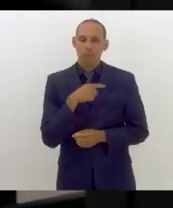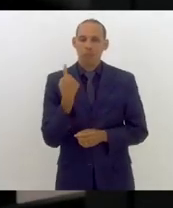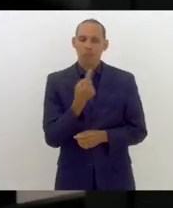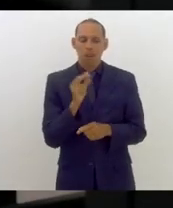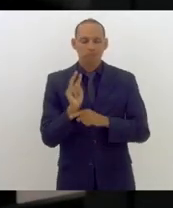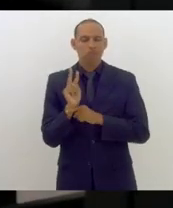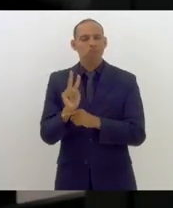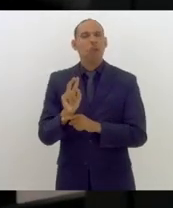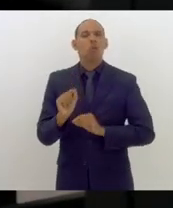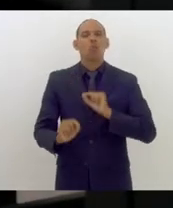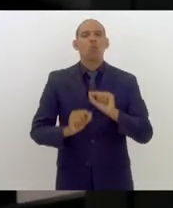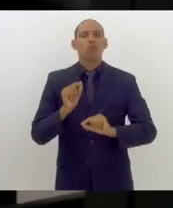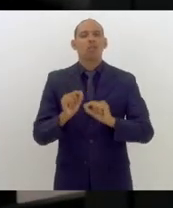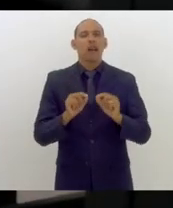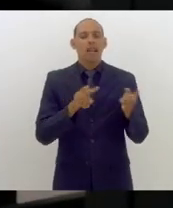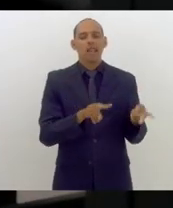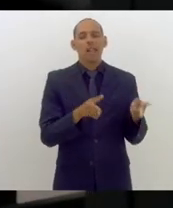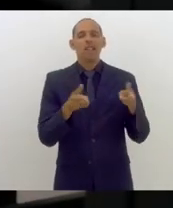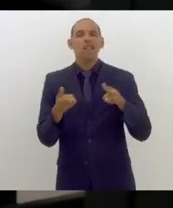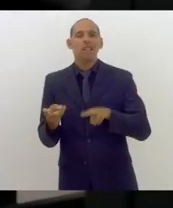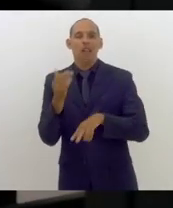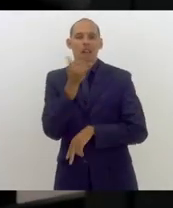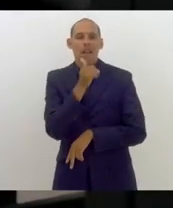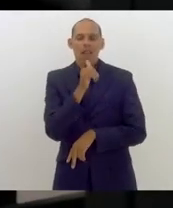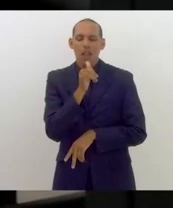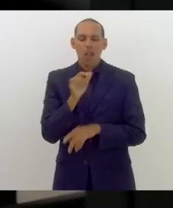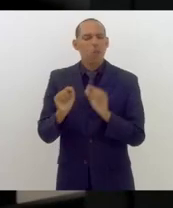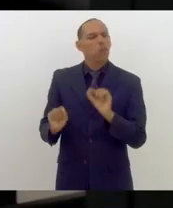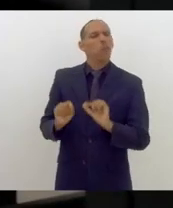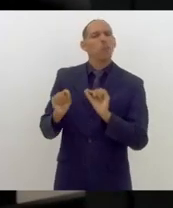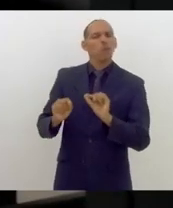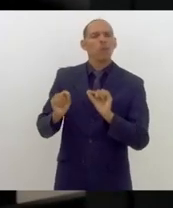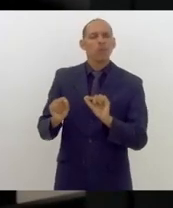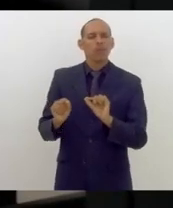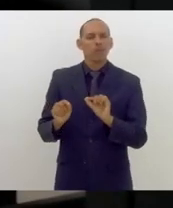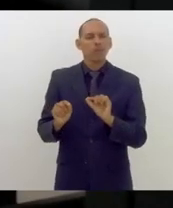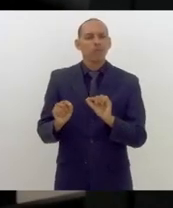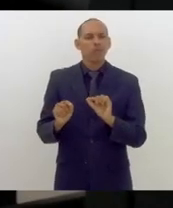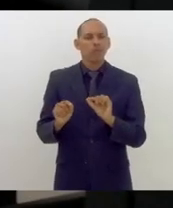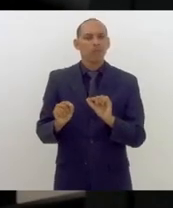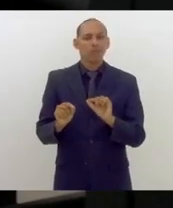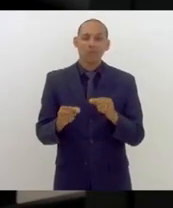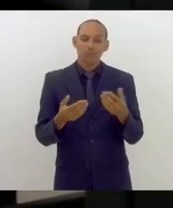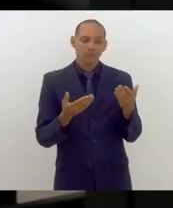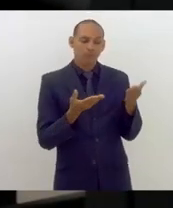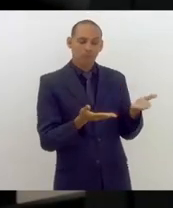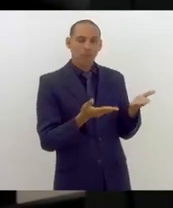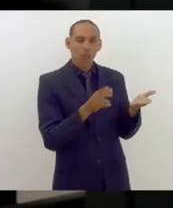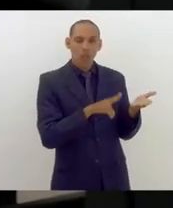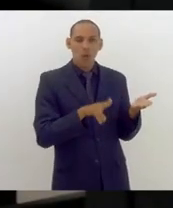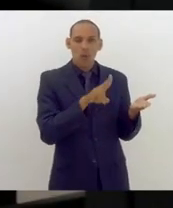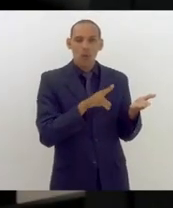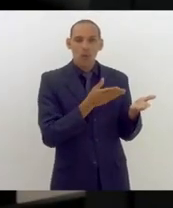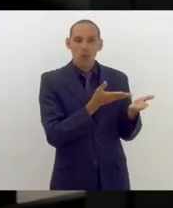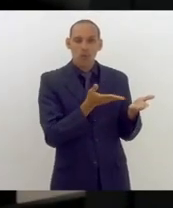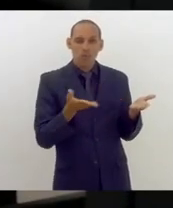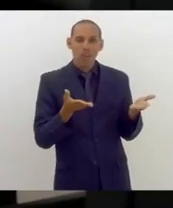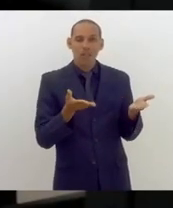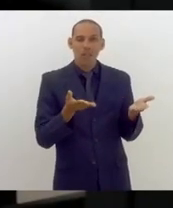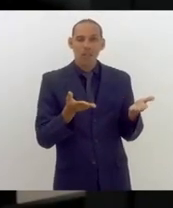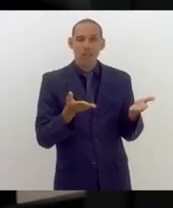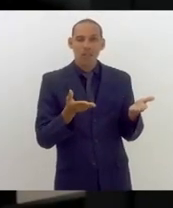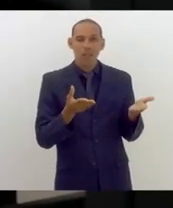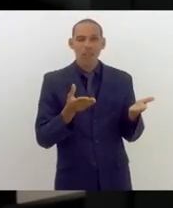nós defendemos é a transição energética o que que é transição energética é você sair deixar a utilização é de